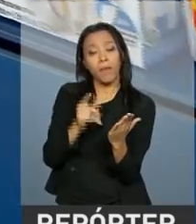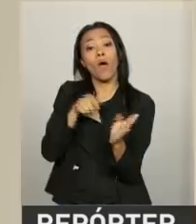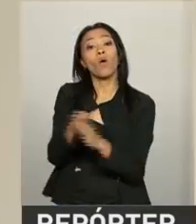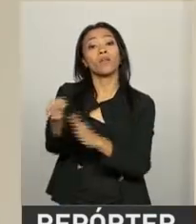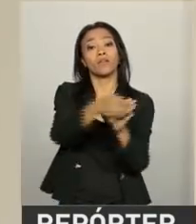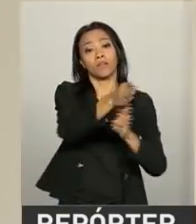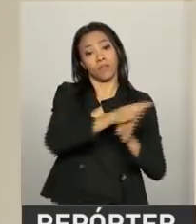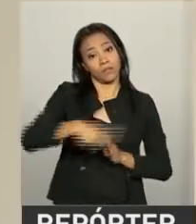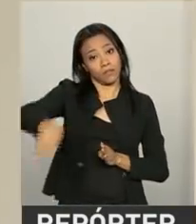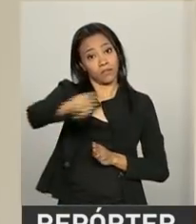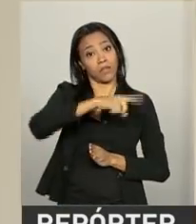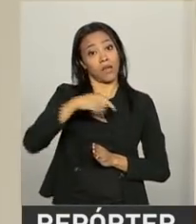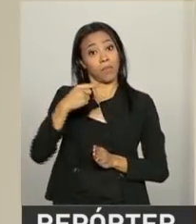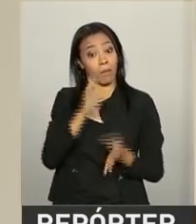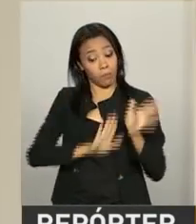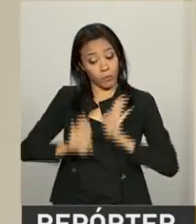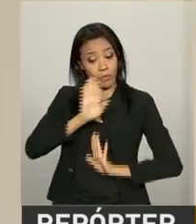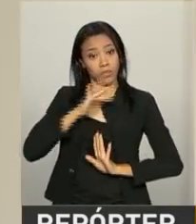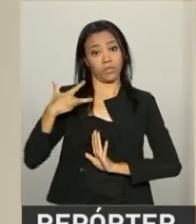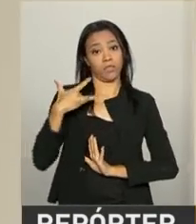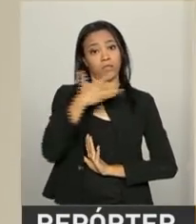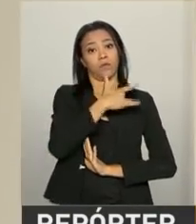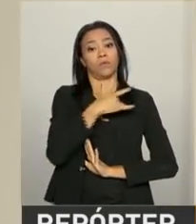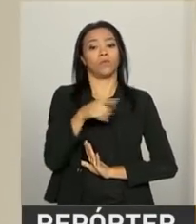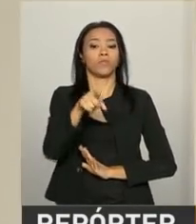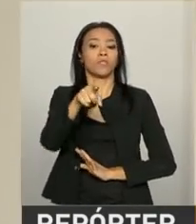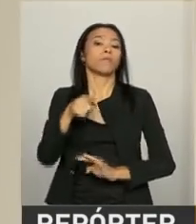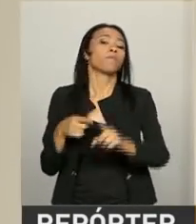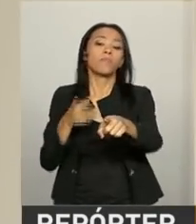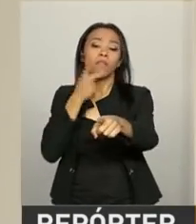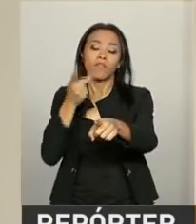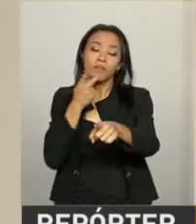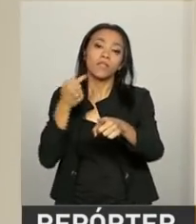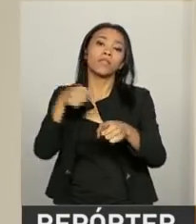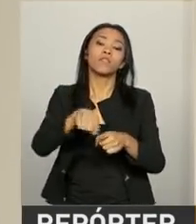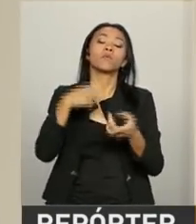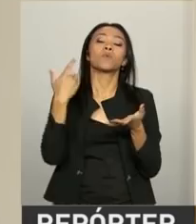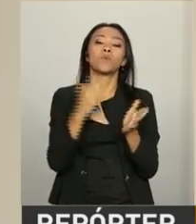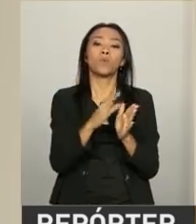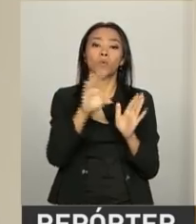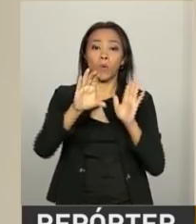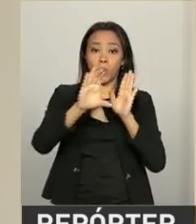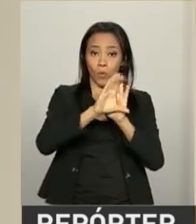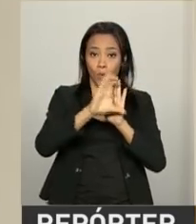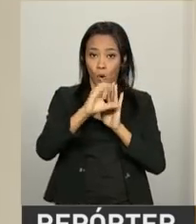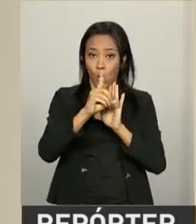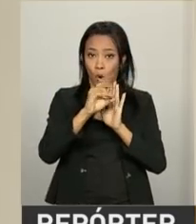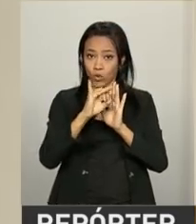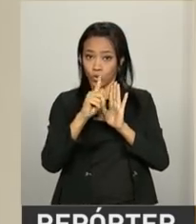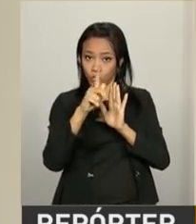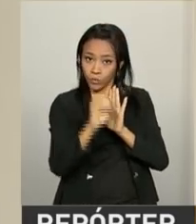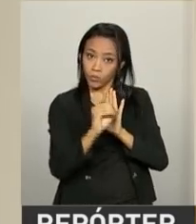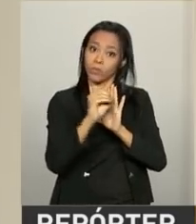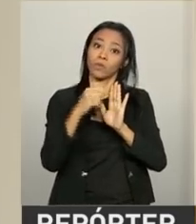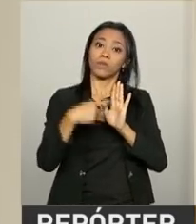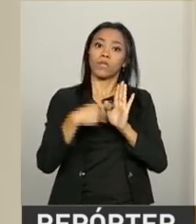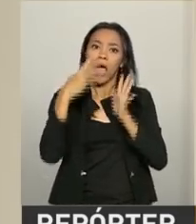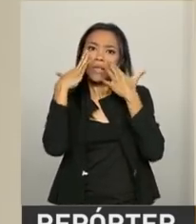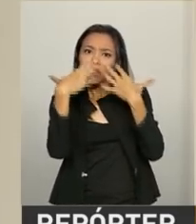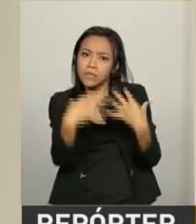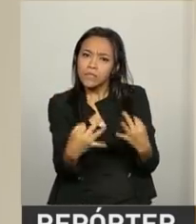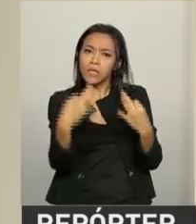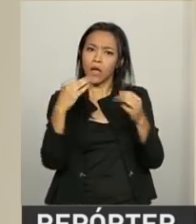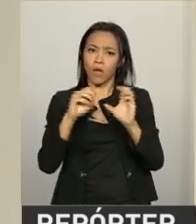saúde principalis orientações com relação ao código de defesa do consumidor da secretaria são que o consumidor atente à informações do